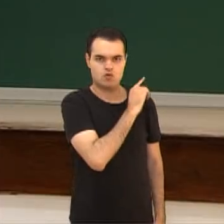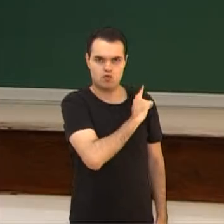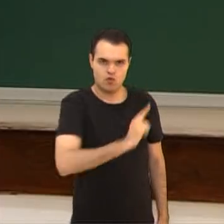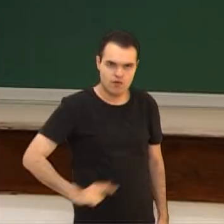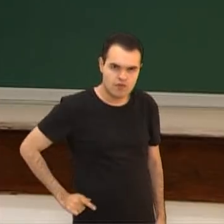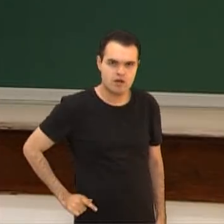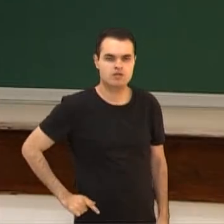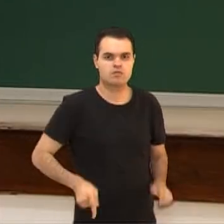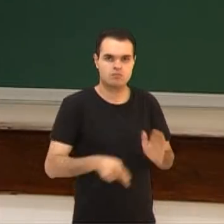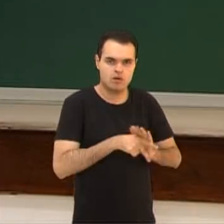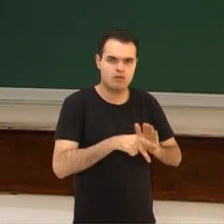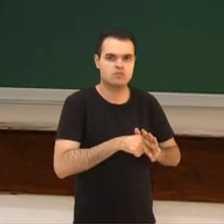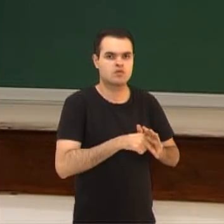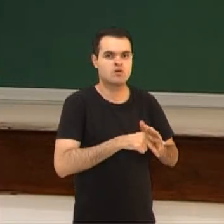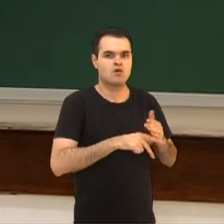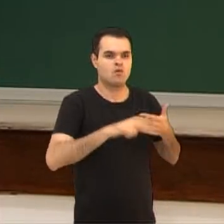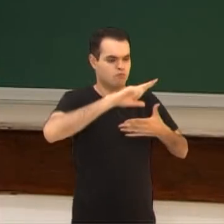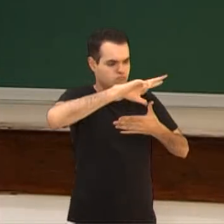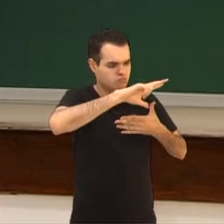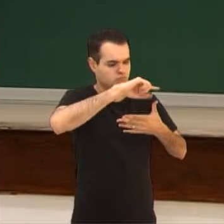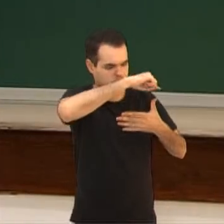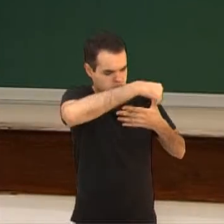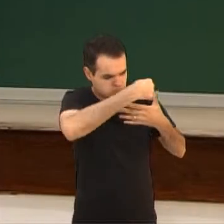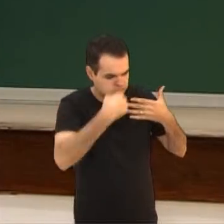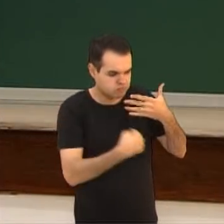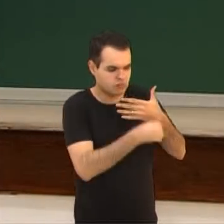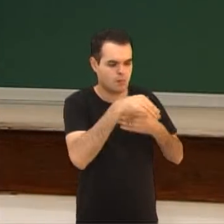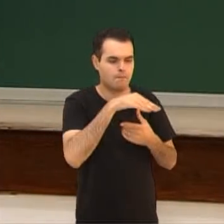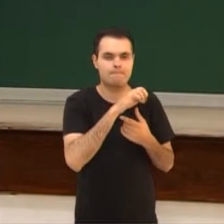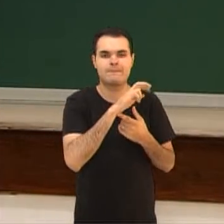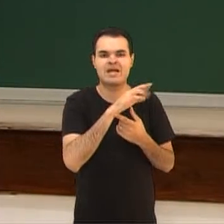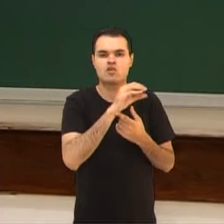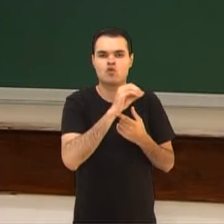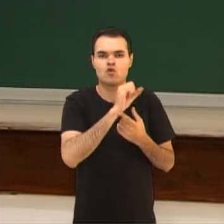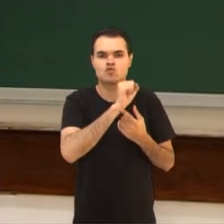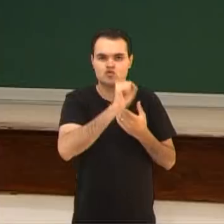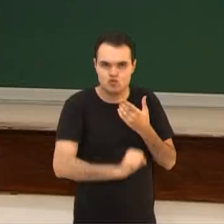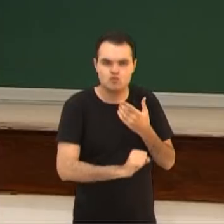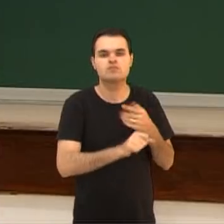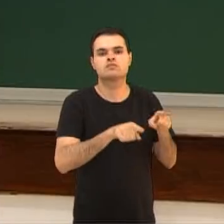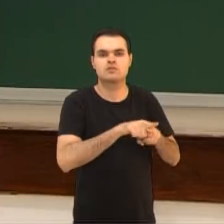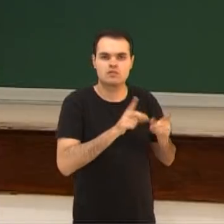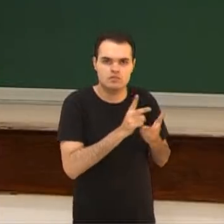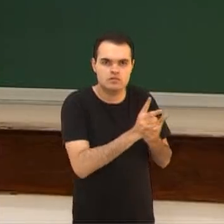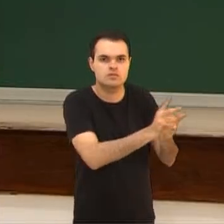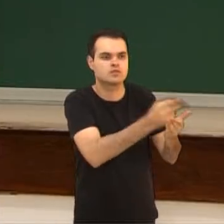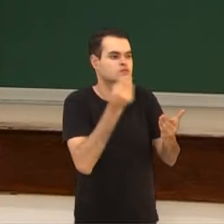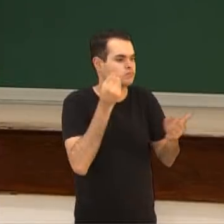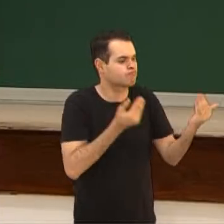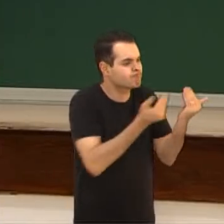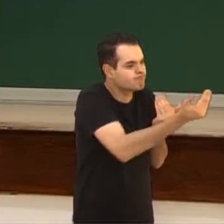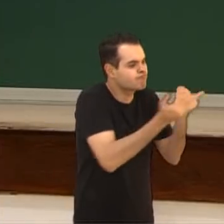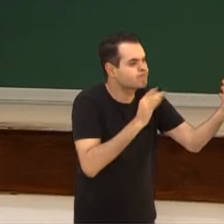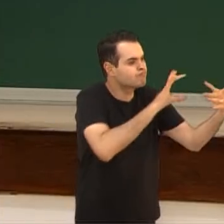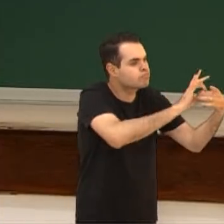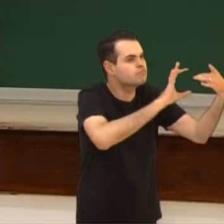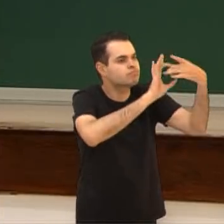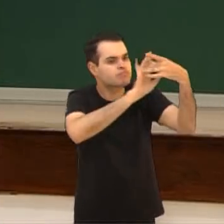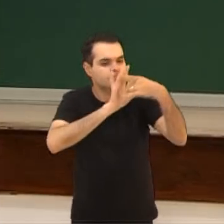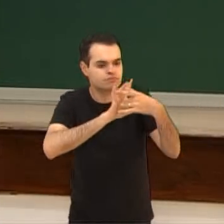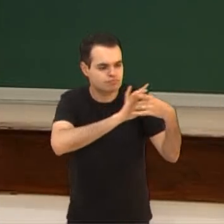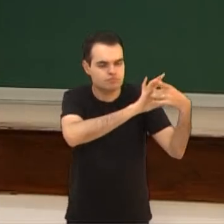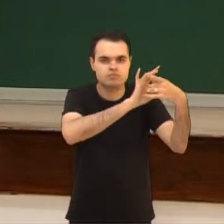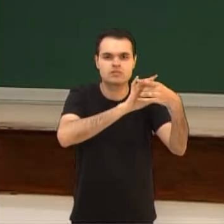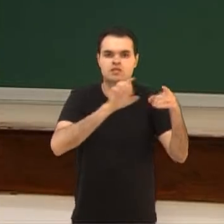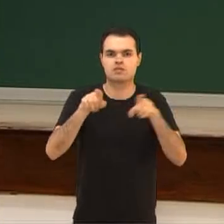o Mercosul sendo instalado, o Brasil ainda continuou nessa política de estreitar relações comerciais na América do Sul